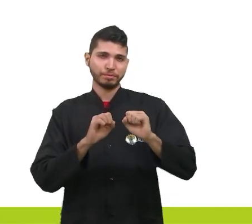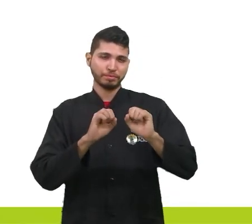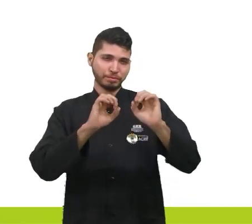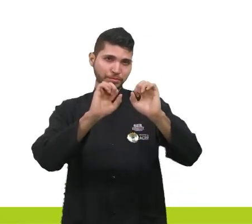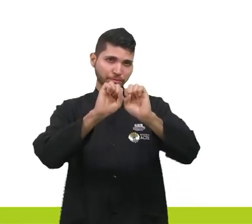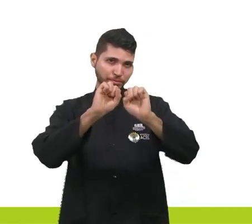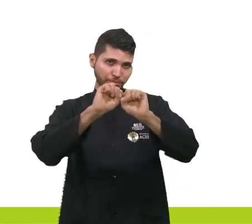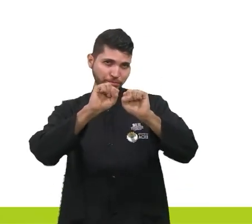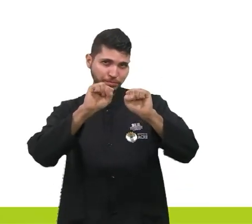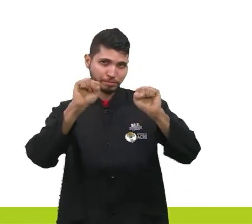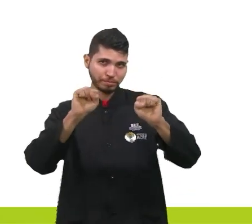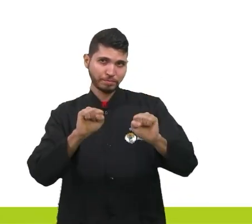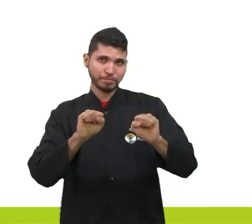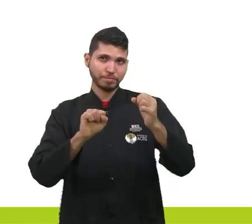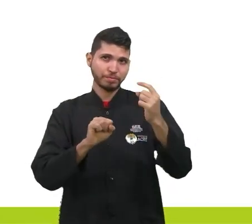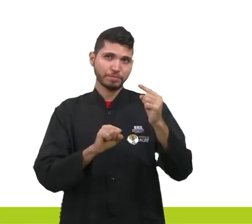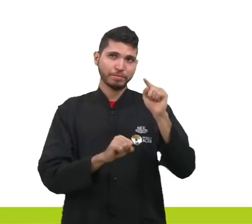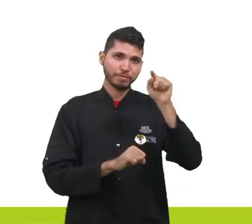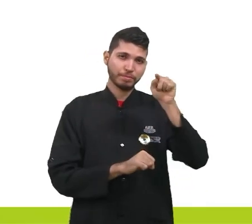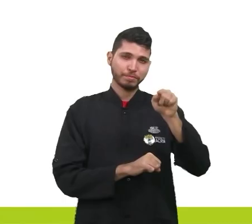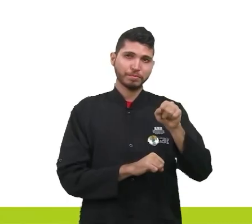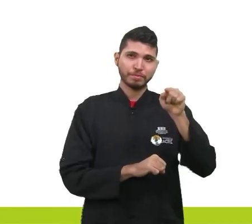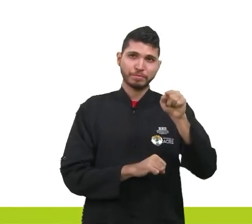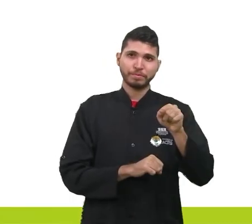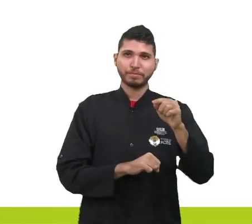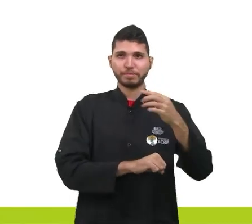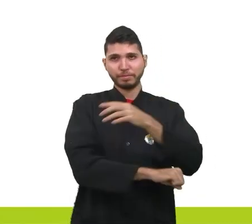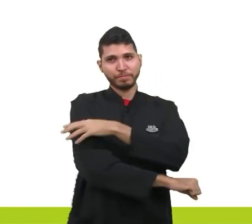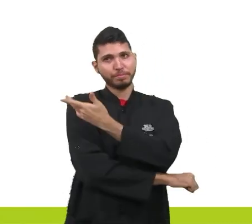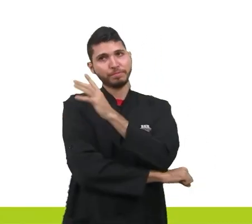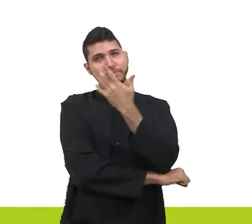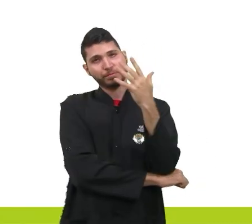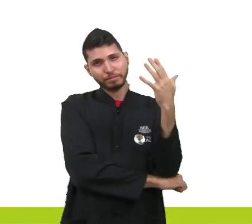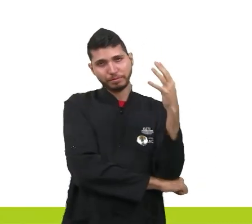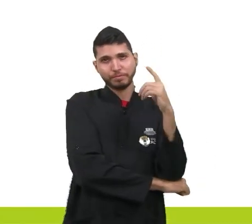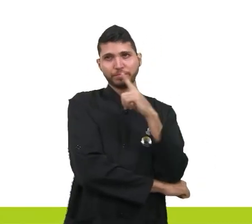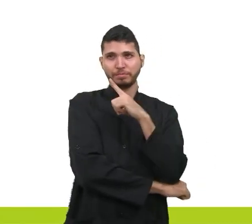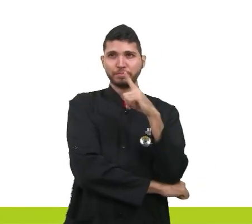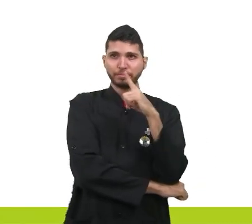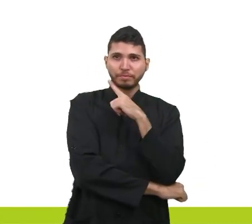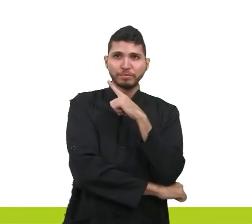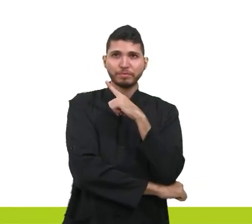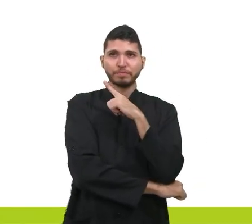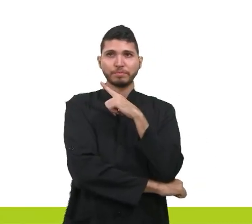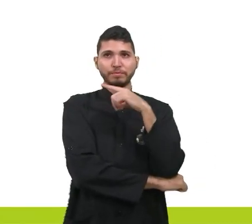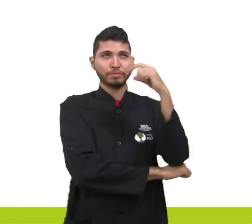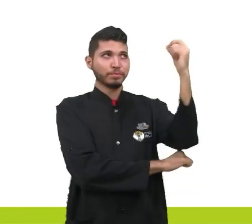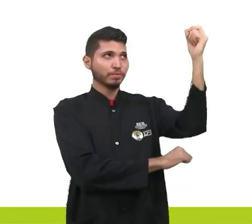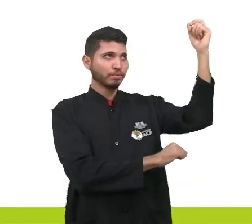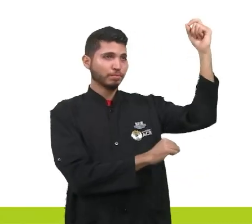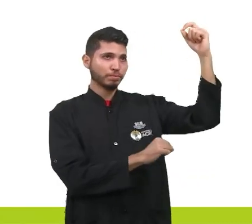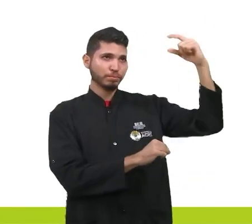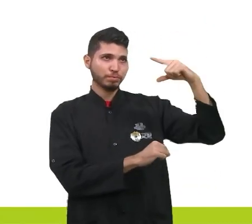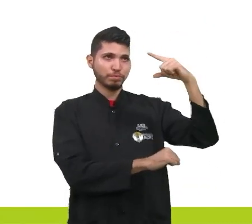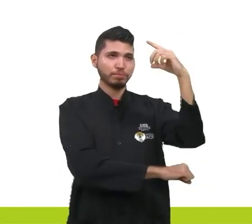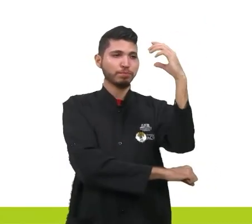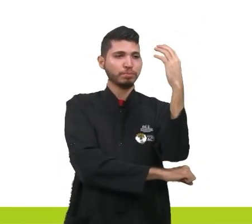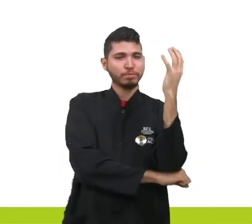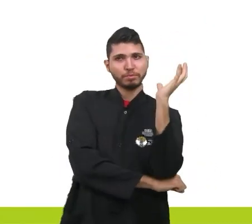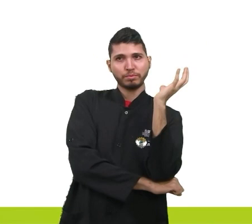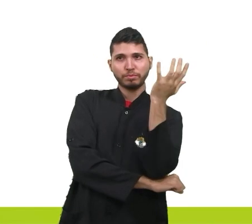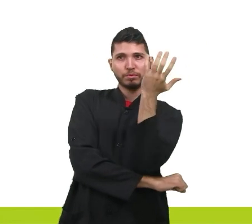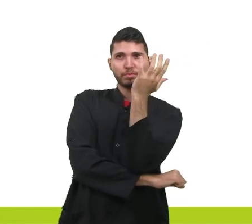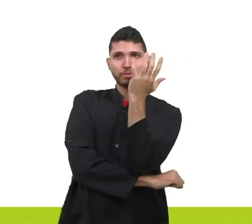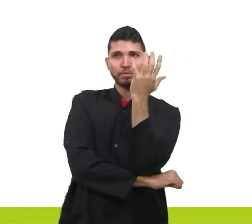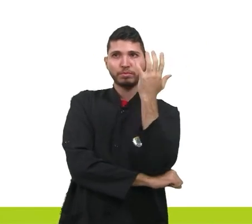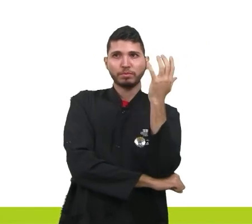tenho vegetação, tá? Aqui nós temos a atuação do sol através da radiação e aqui nós temos